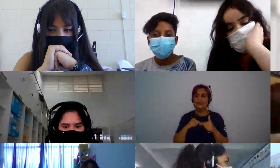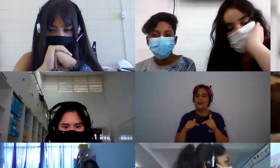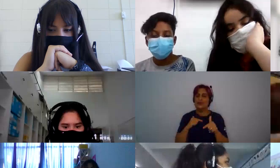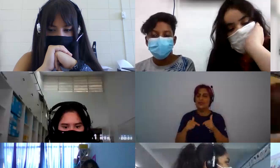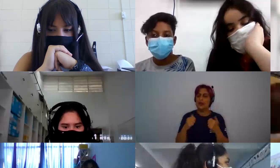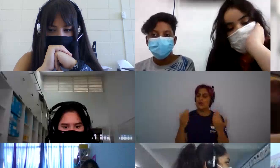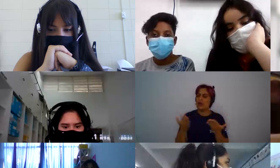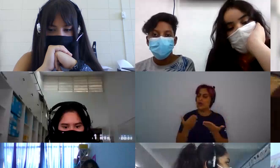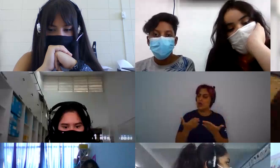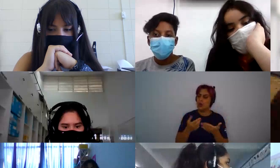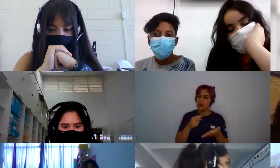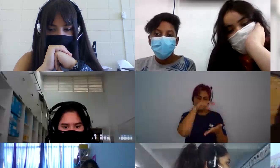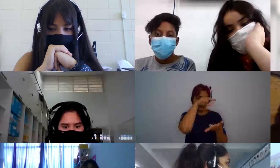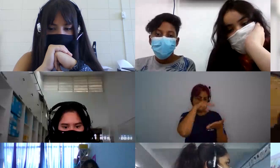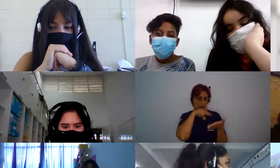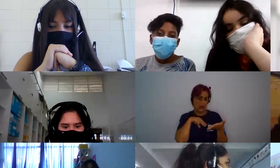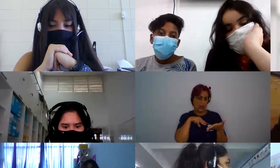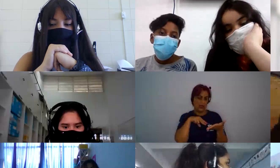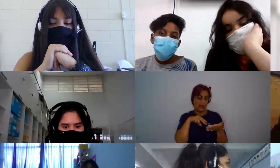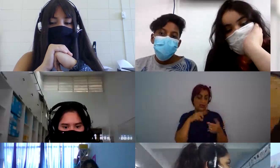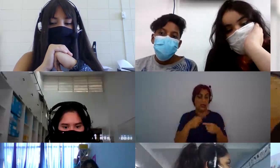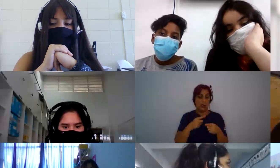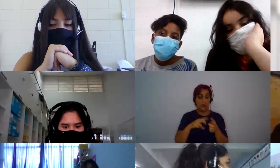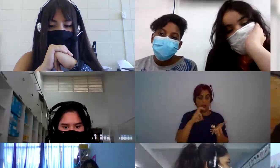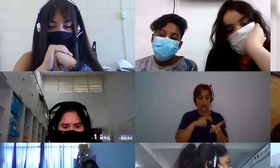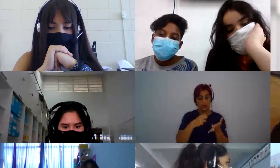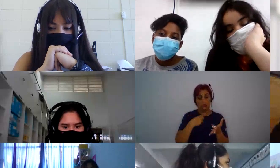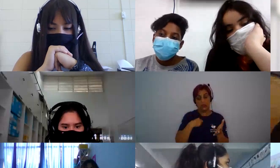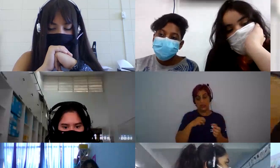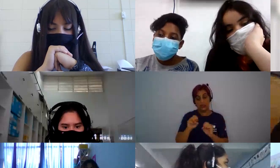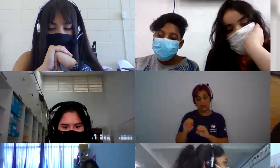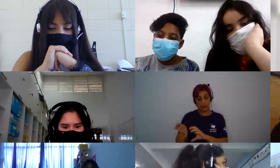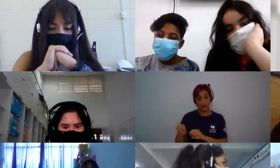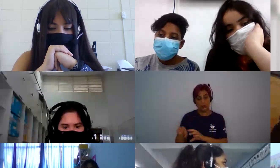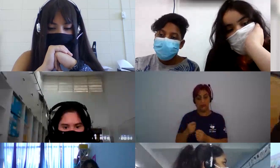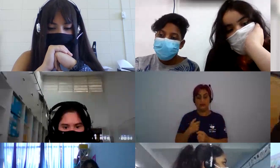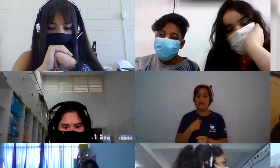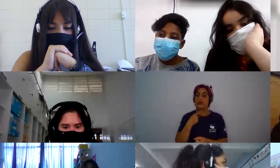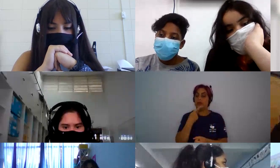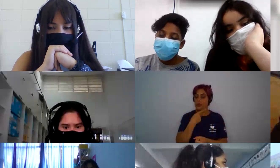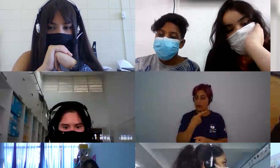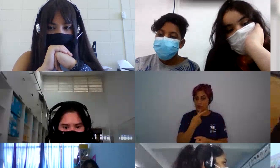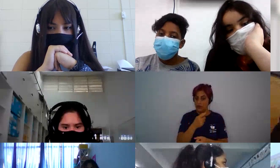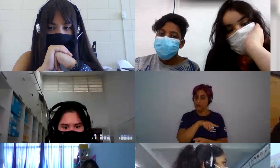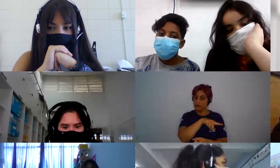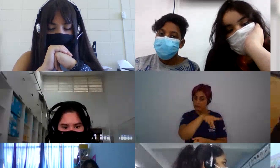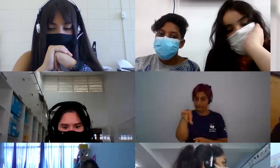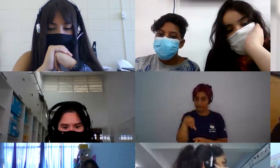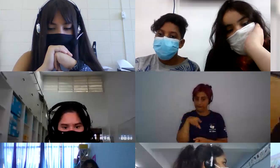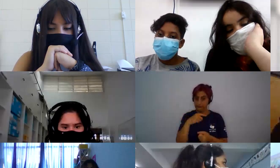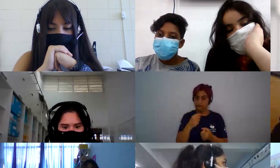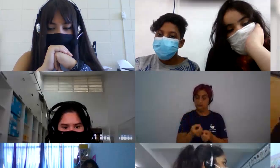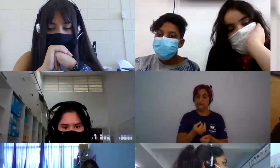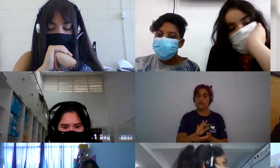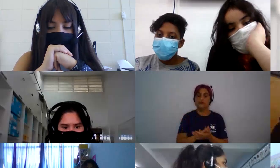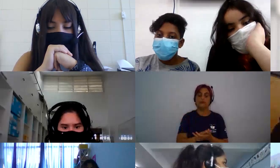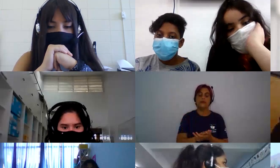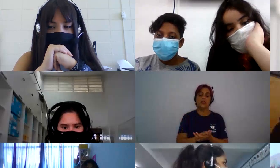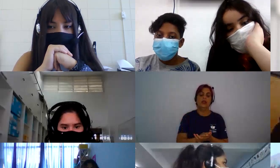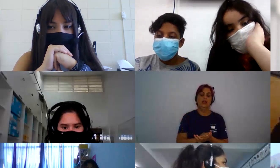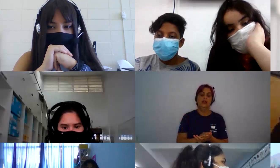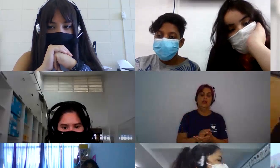lendo hoje que eu estava dando uma aula de manhã, é um trabalho, eu vou contar para vocês e quero ouvir a opinião de vocês. É um